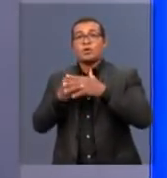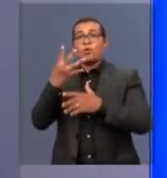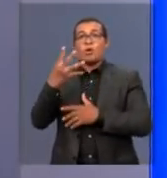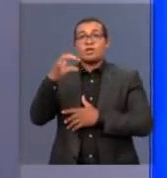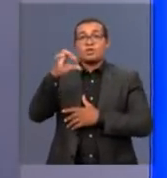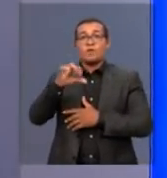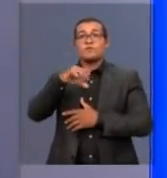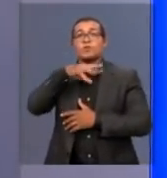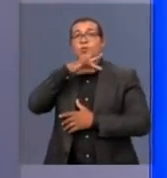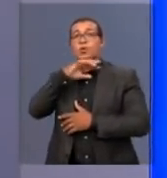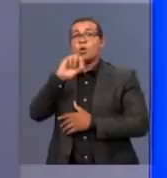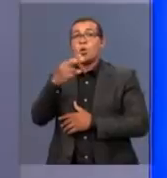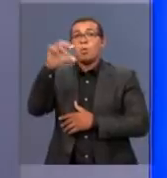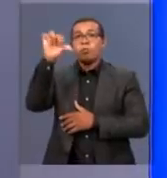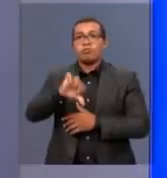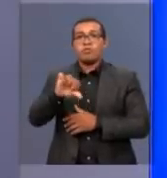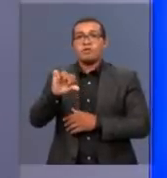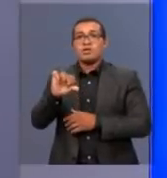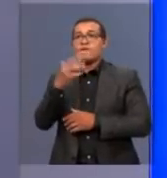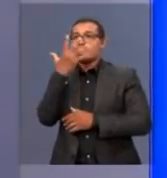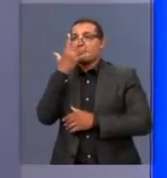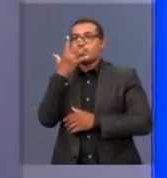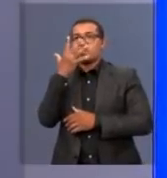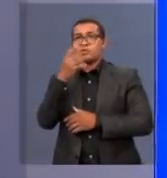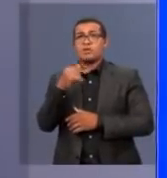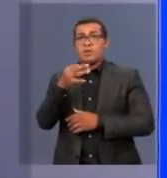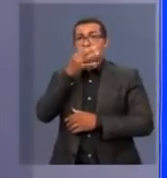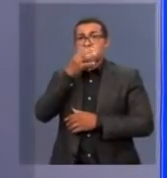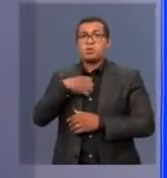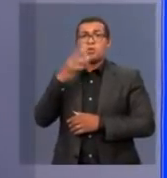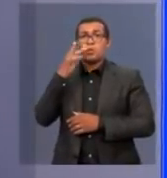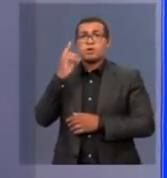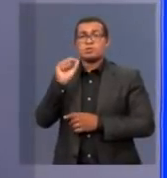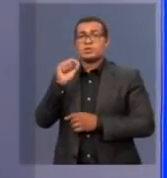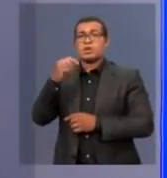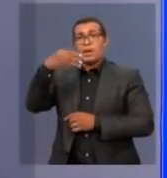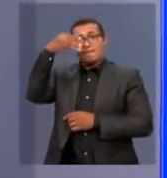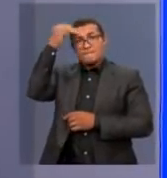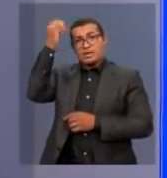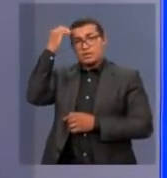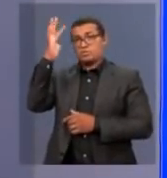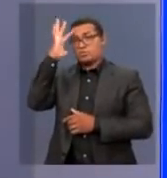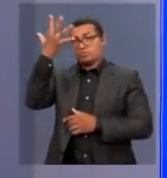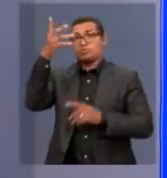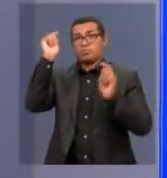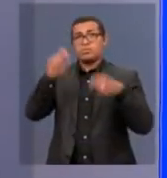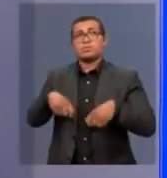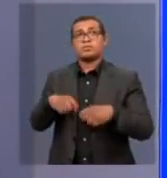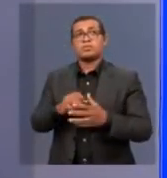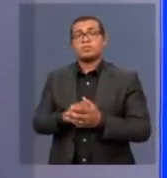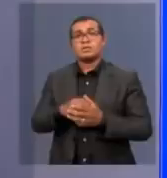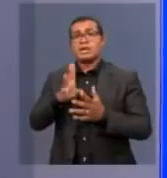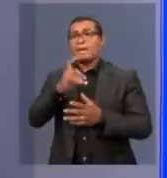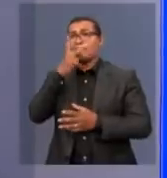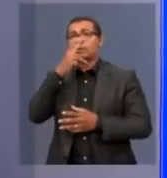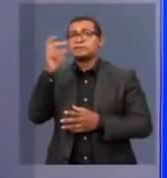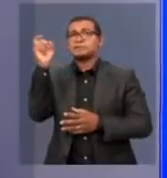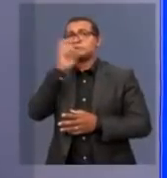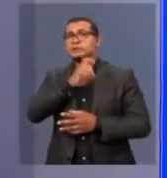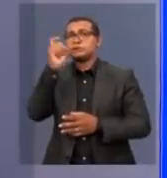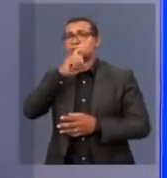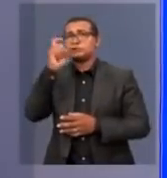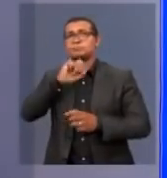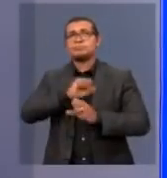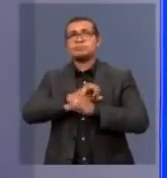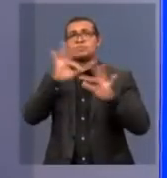péssimo em fevereiro realmente acho que o renato achou a a a solução para isso ele mente descaradamente com disse que a